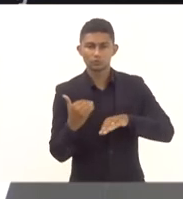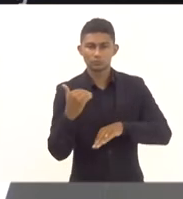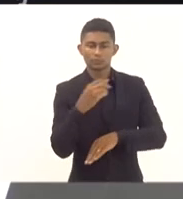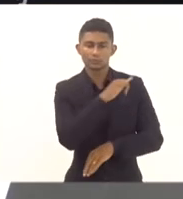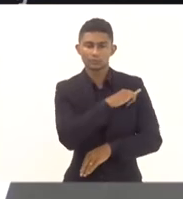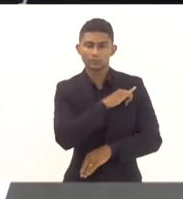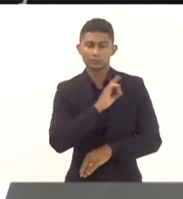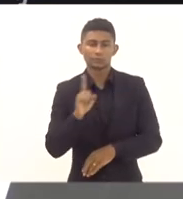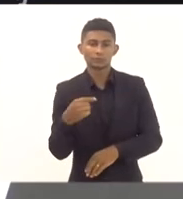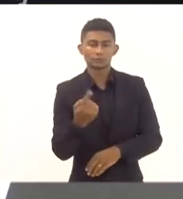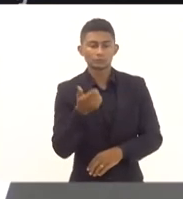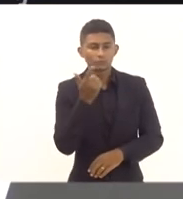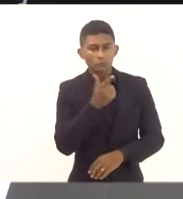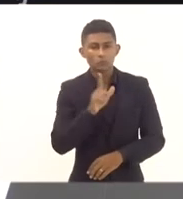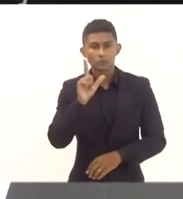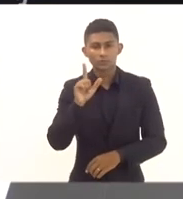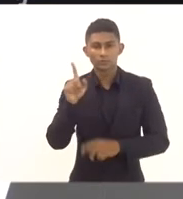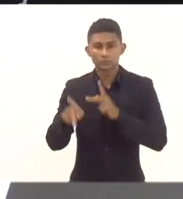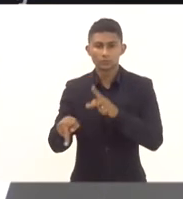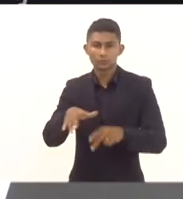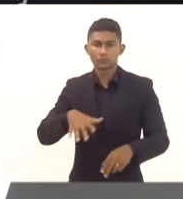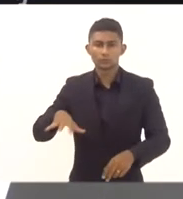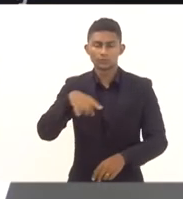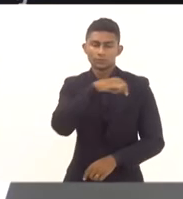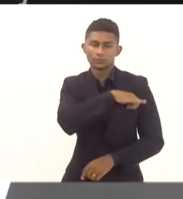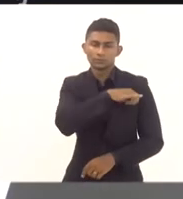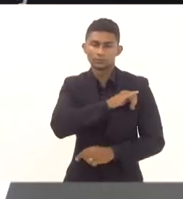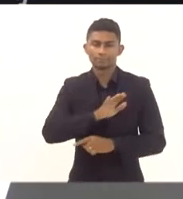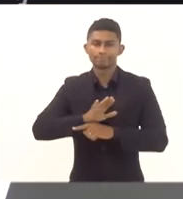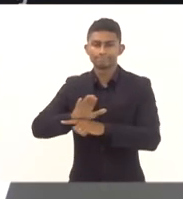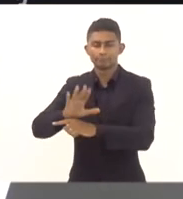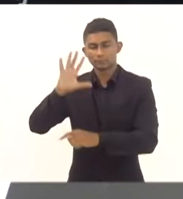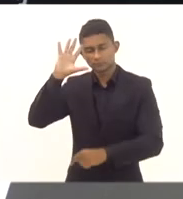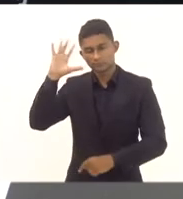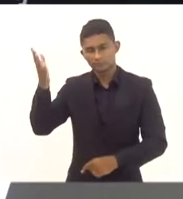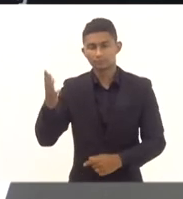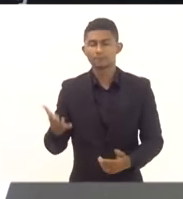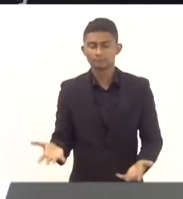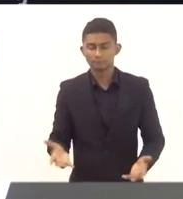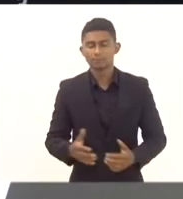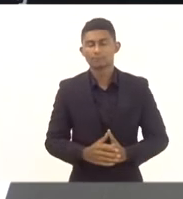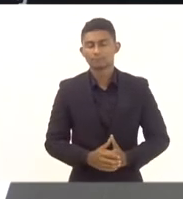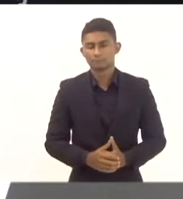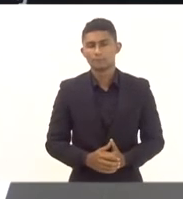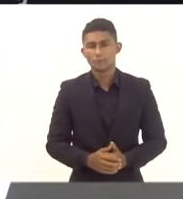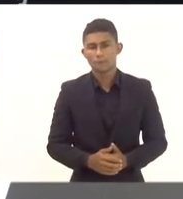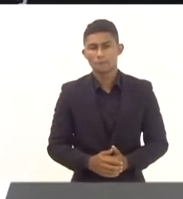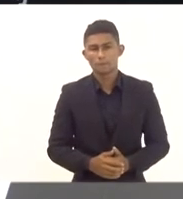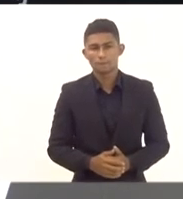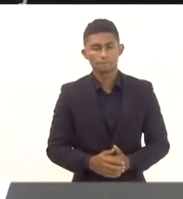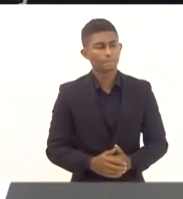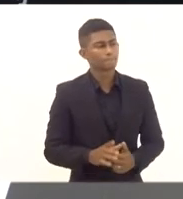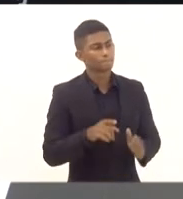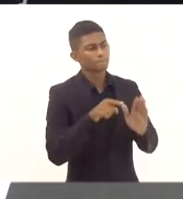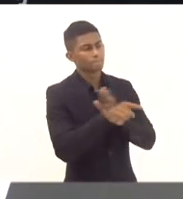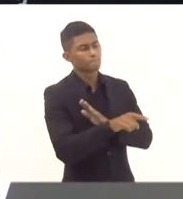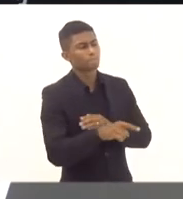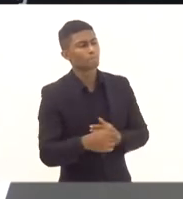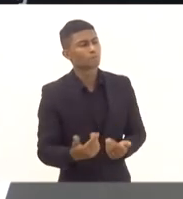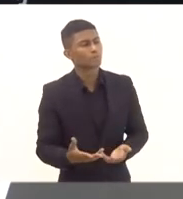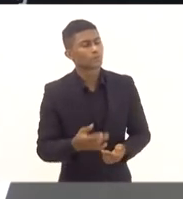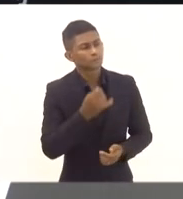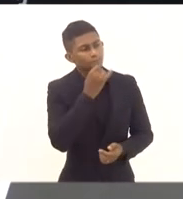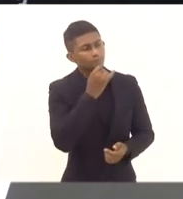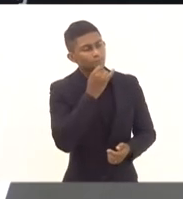a Deus consegui dar uma solução rápida população Fluminense e o secretário sua tem noção do volume de